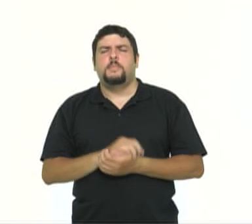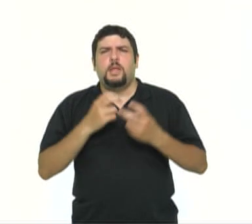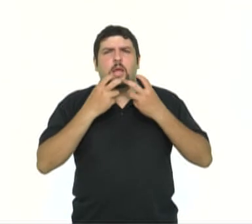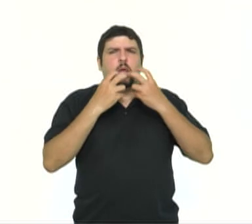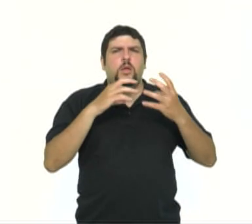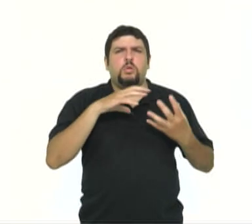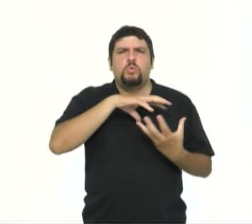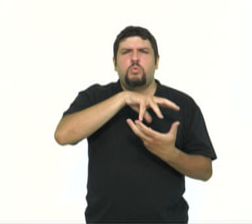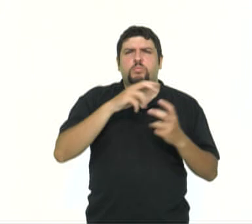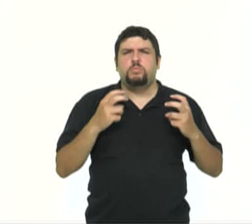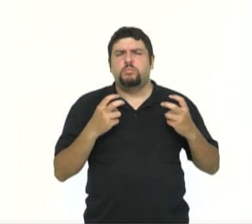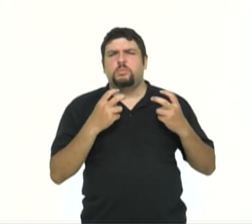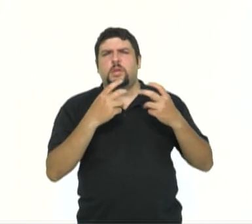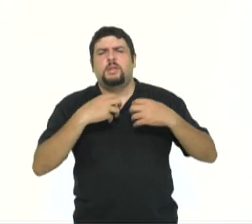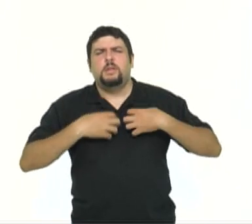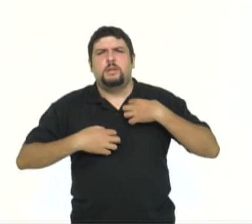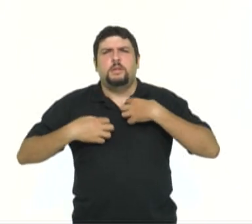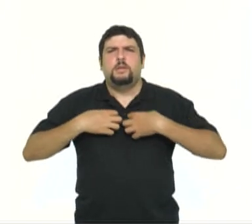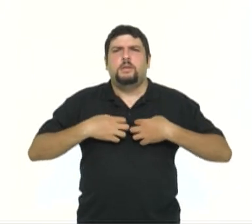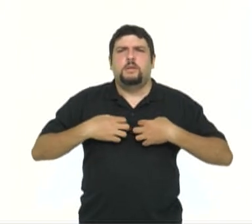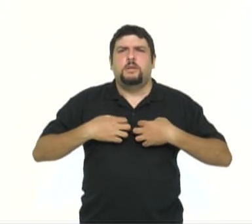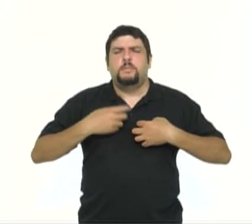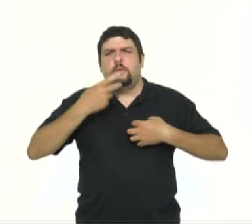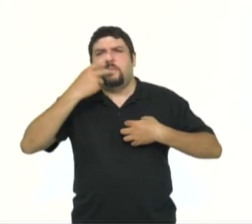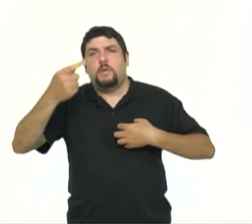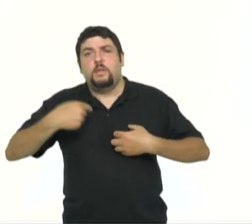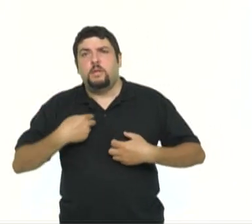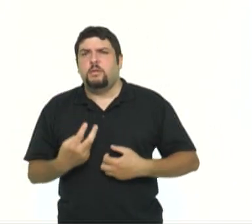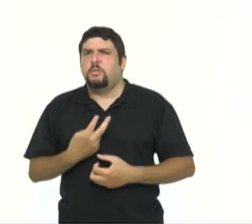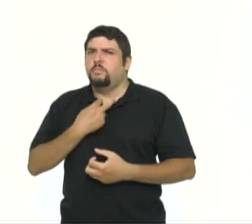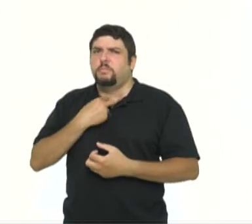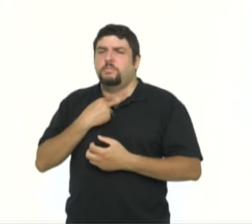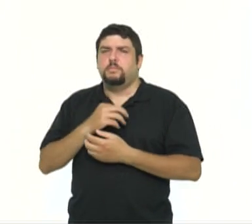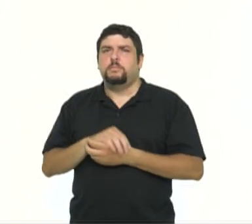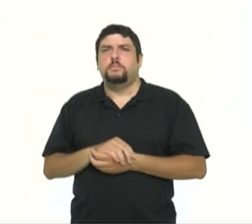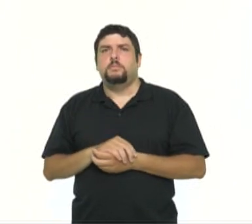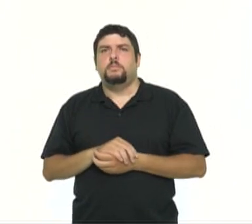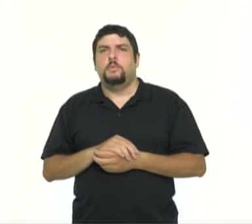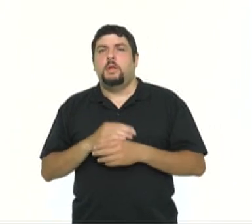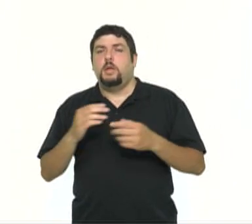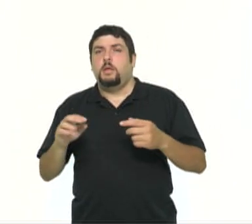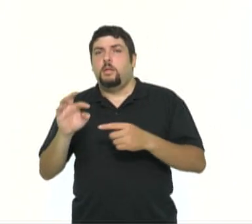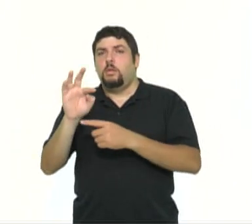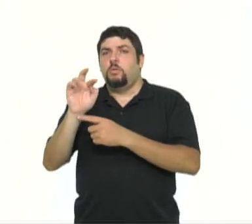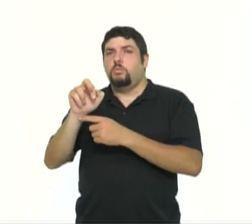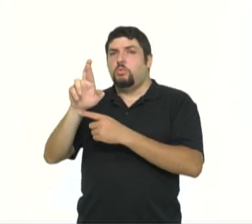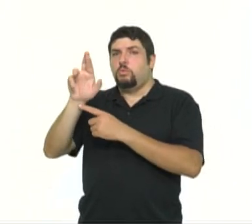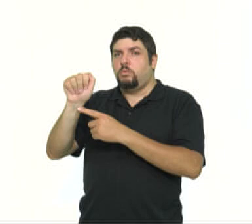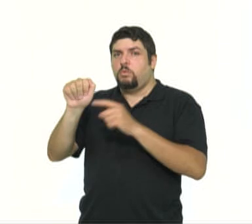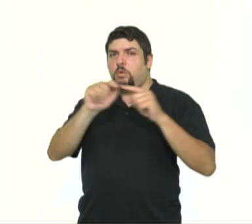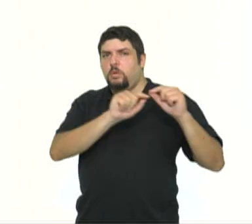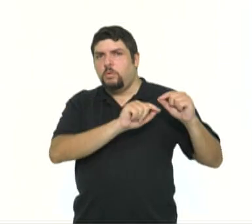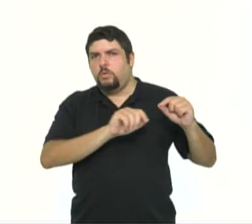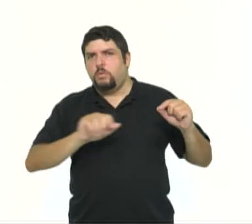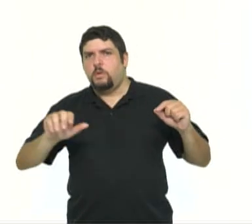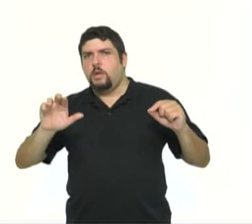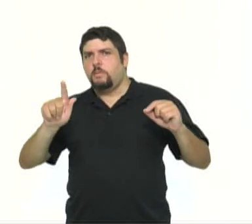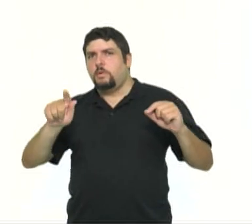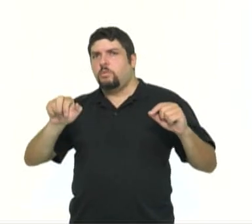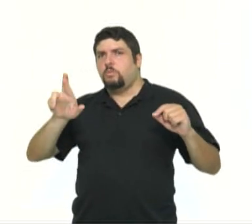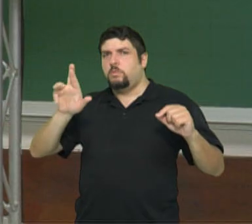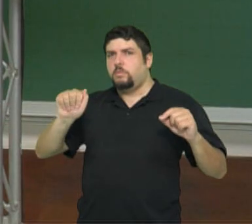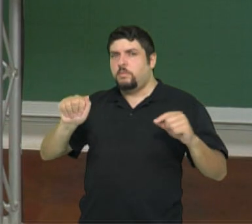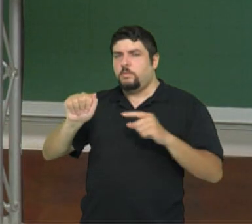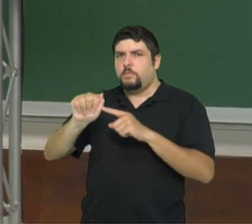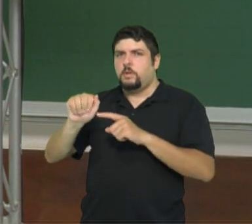amargura. Digam isso que sinto que eu não posso. Agora sim, olha lá. Tortura rimou com amargura. Então, letra